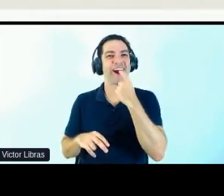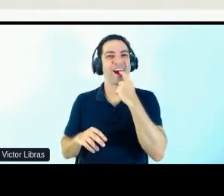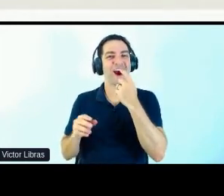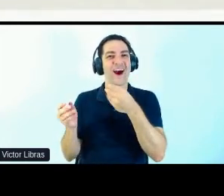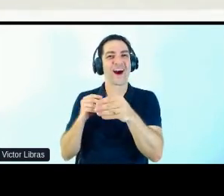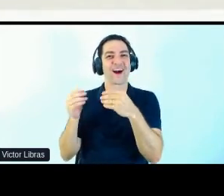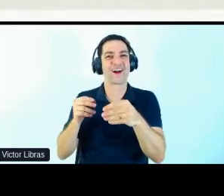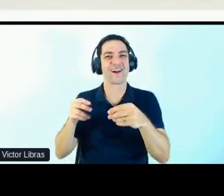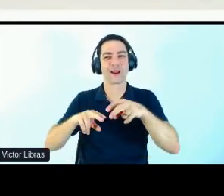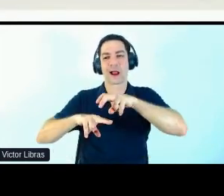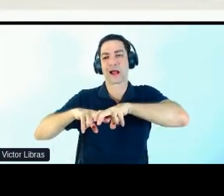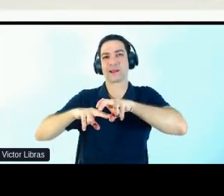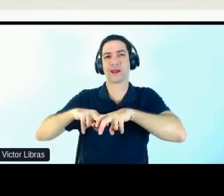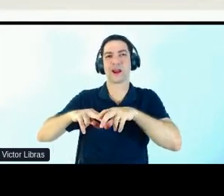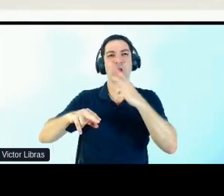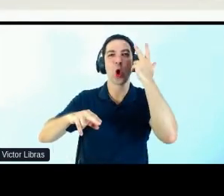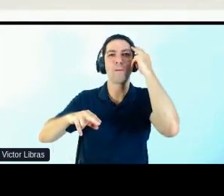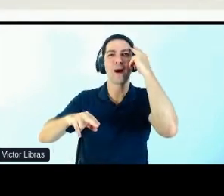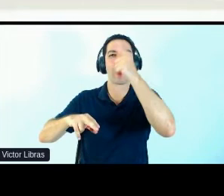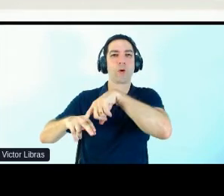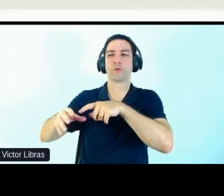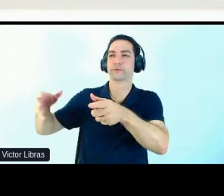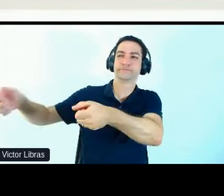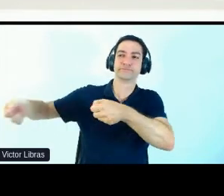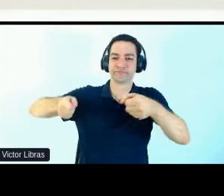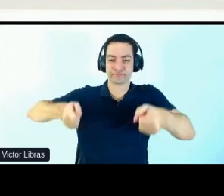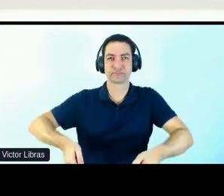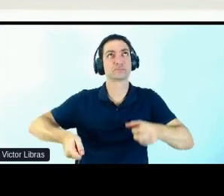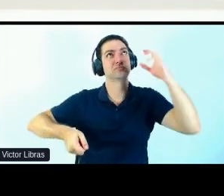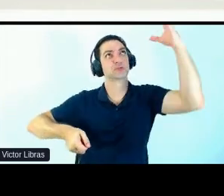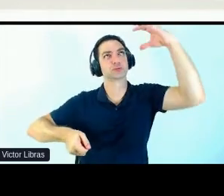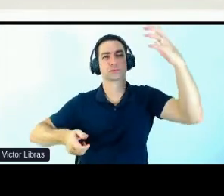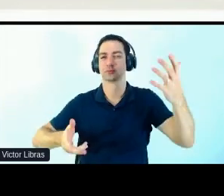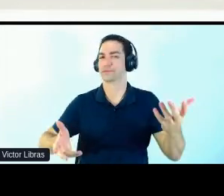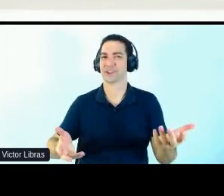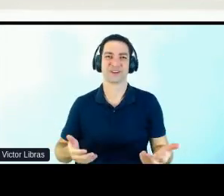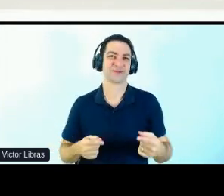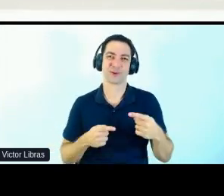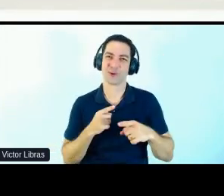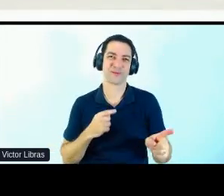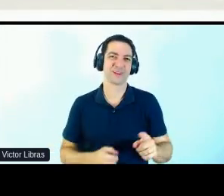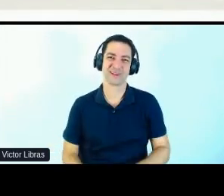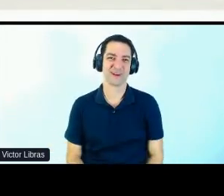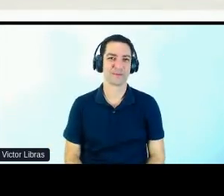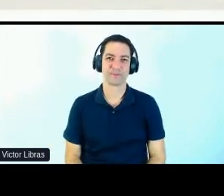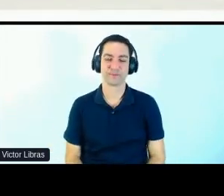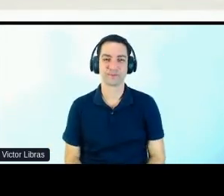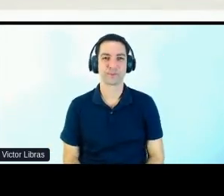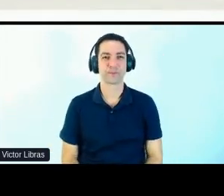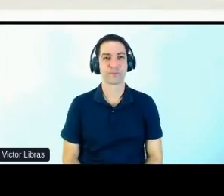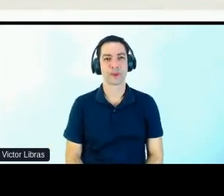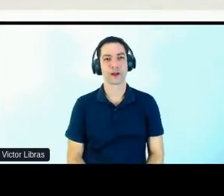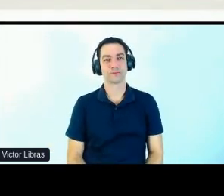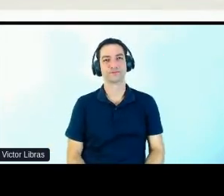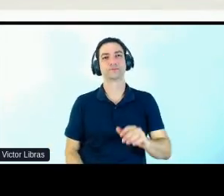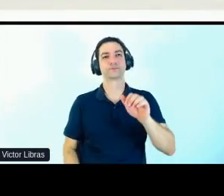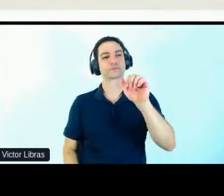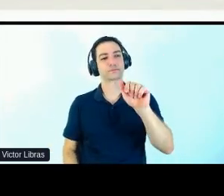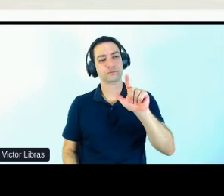Os assistentes virtuais, né? Alexa, então, e outros mais,